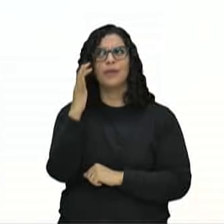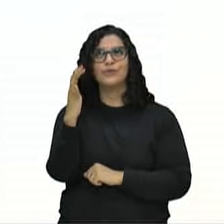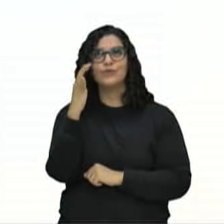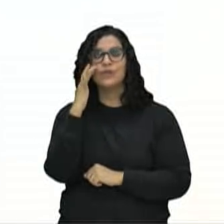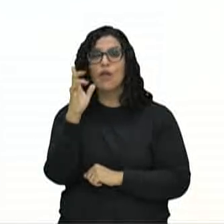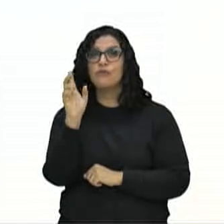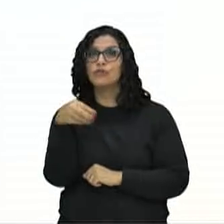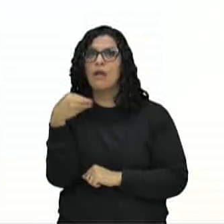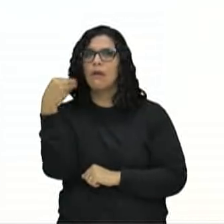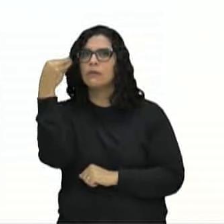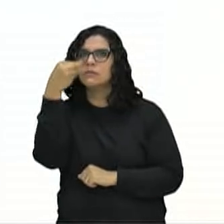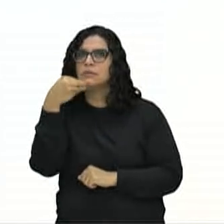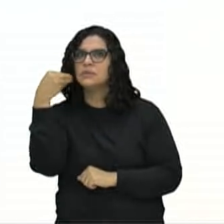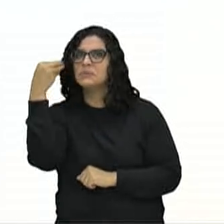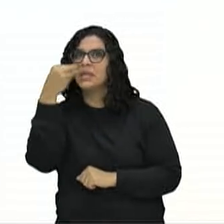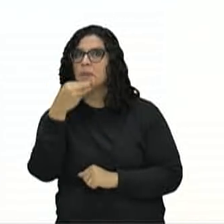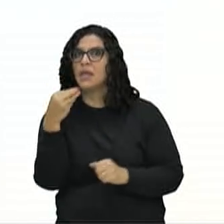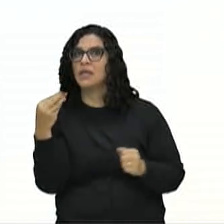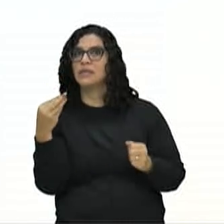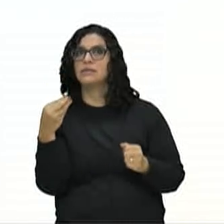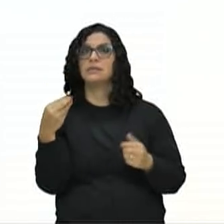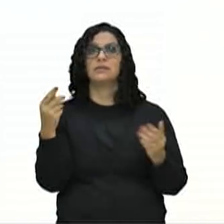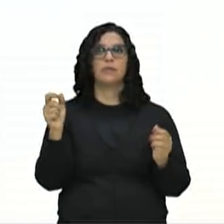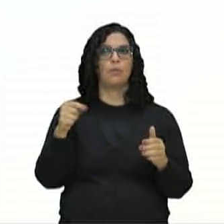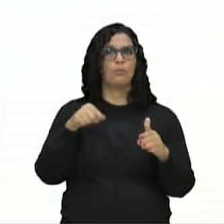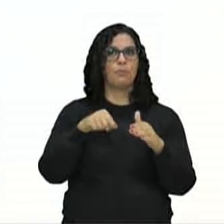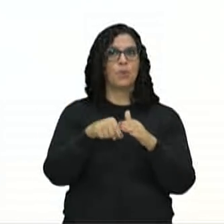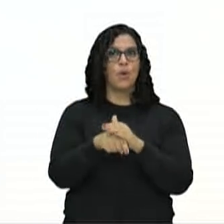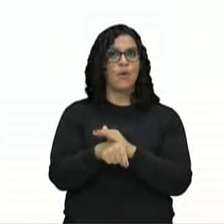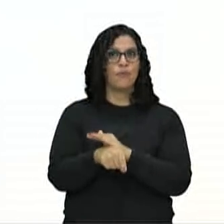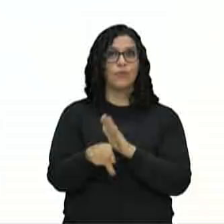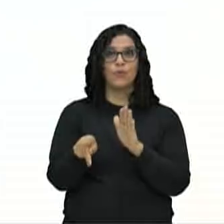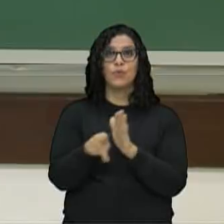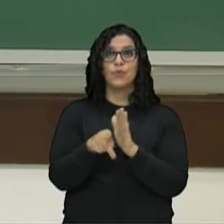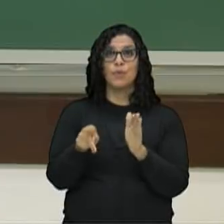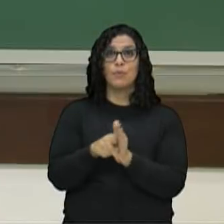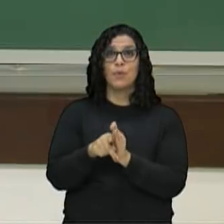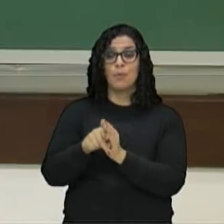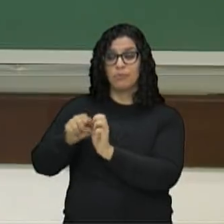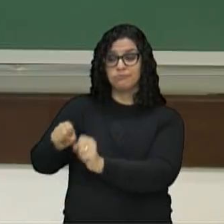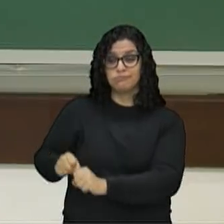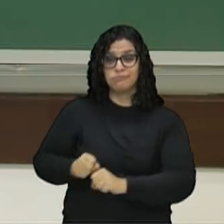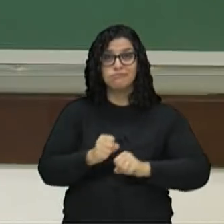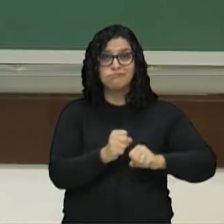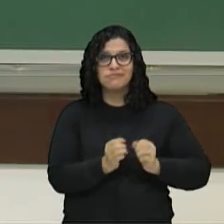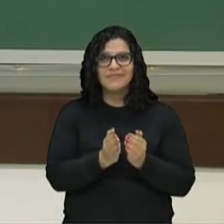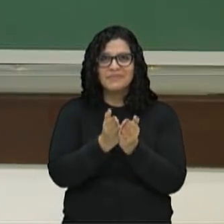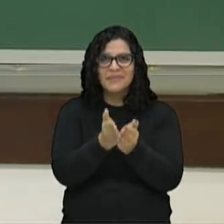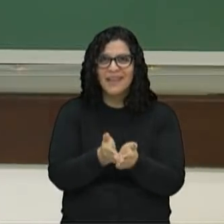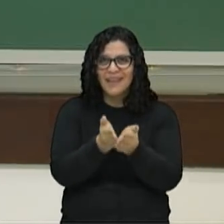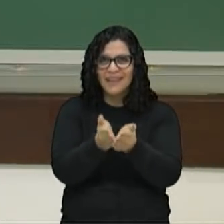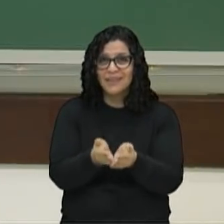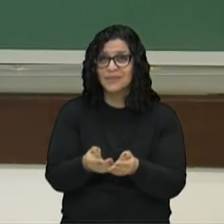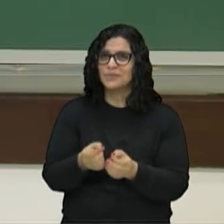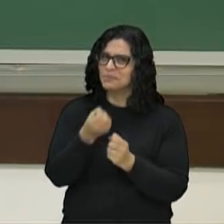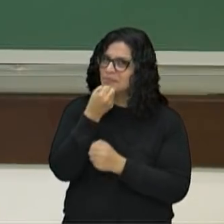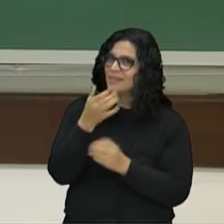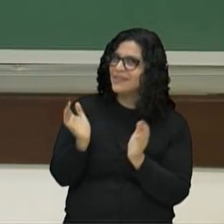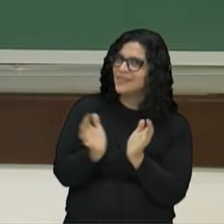que tinha vivenciado uma grande experiência como marinheiro. Muito bem,